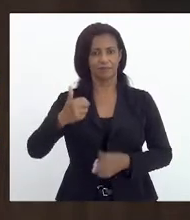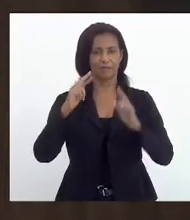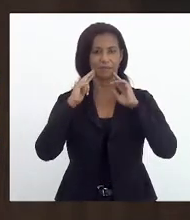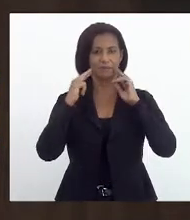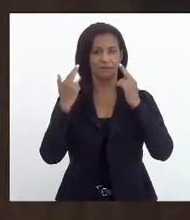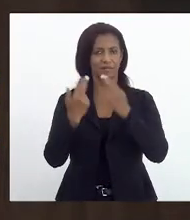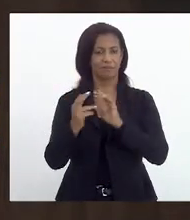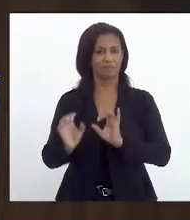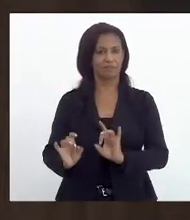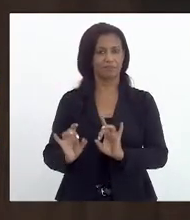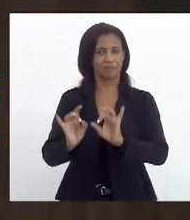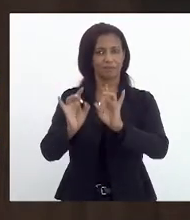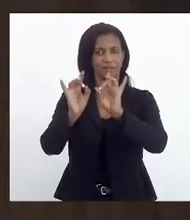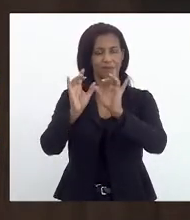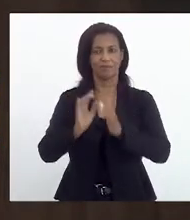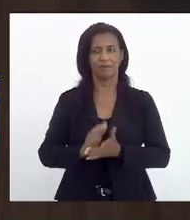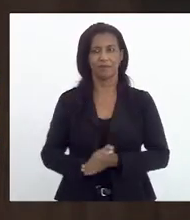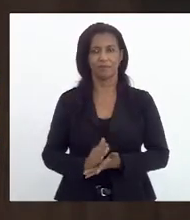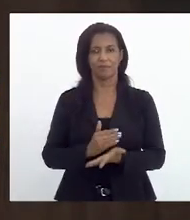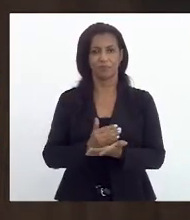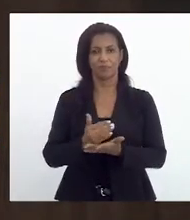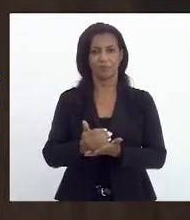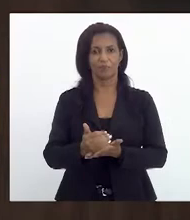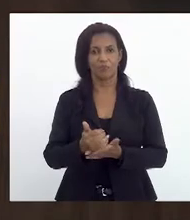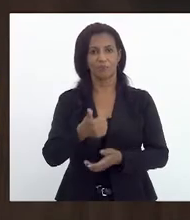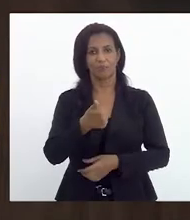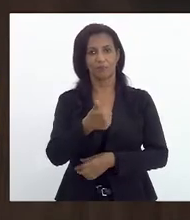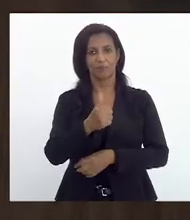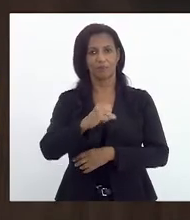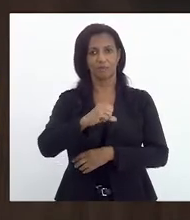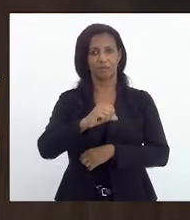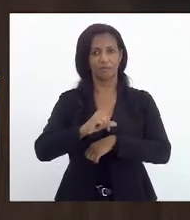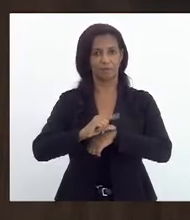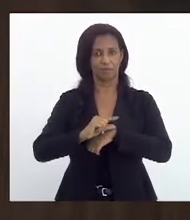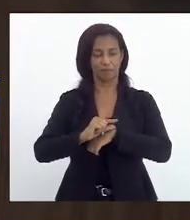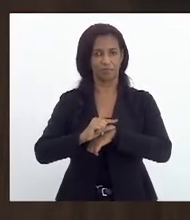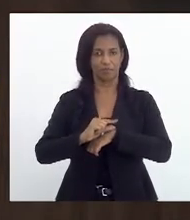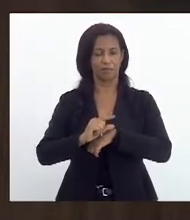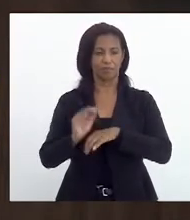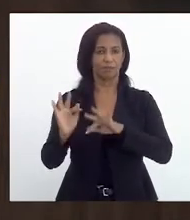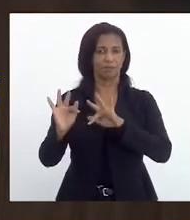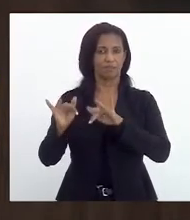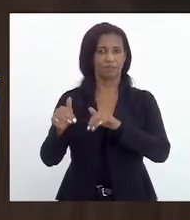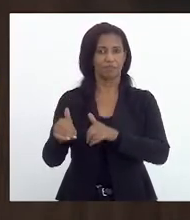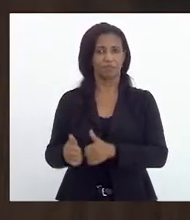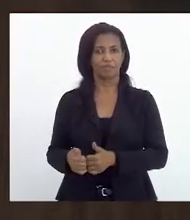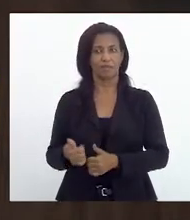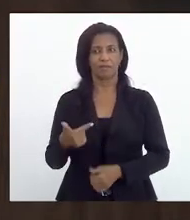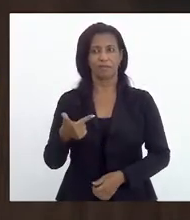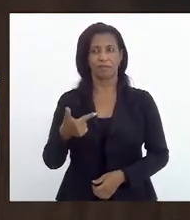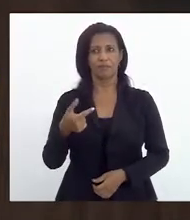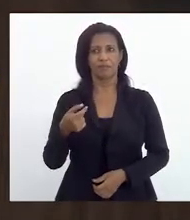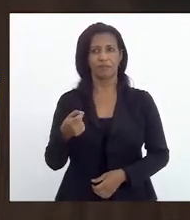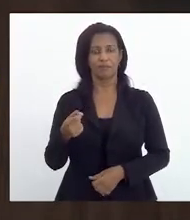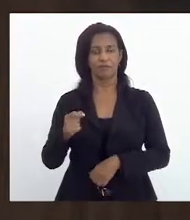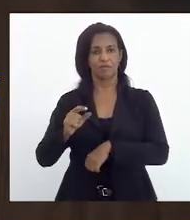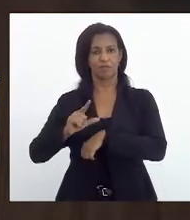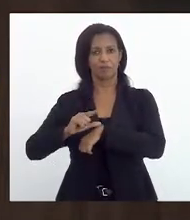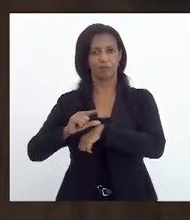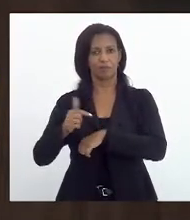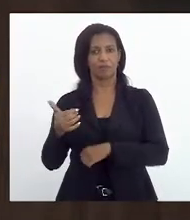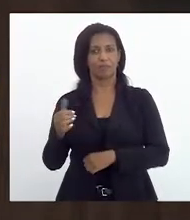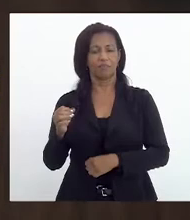sessão extraordinária que inicial das dezenove horas encerrou-se às 20:10